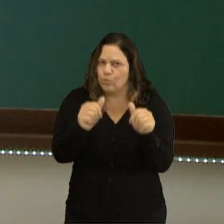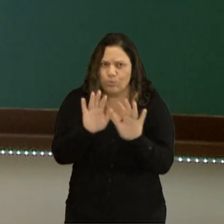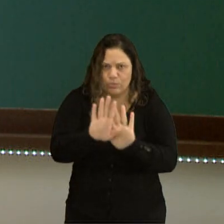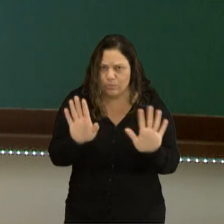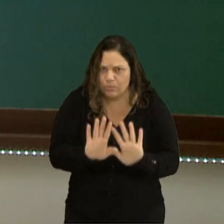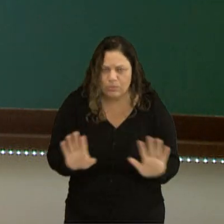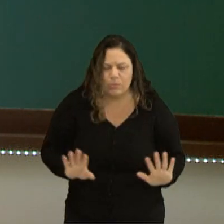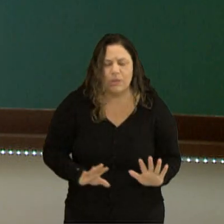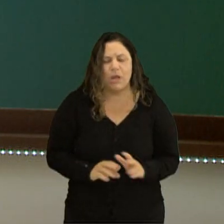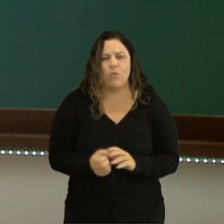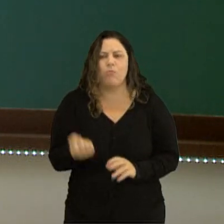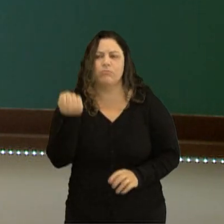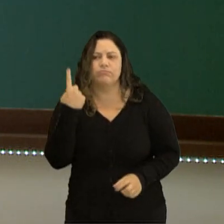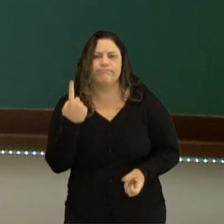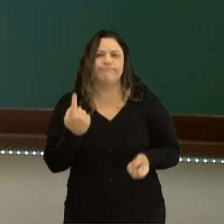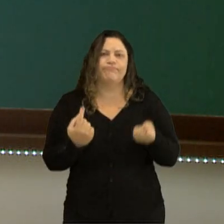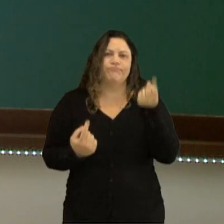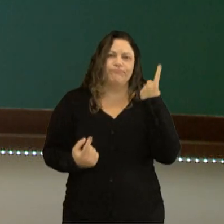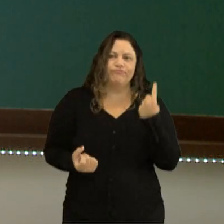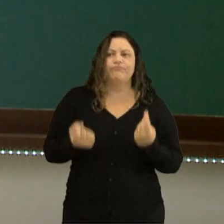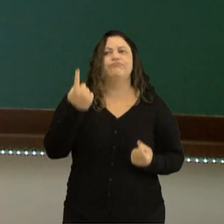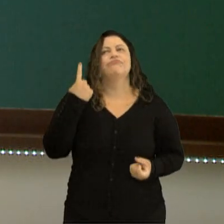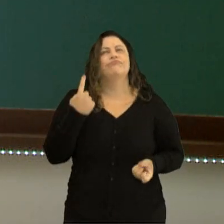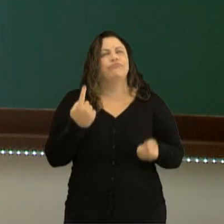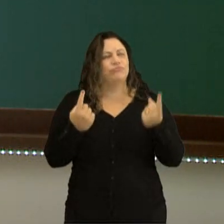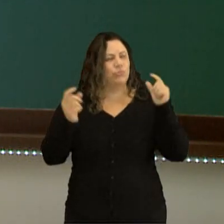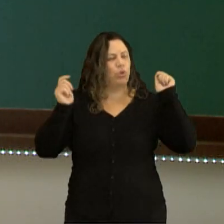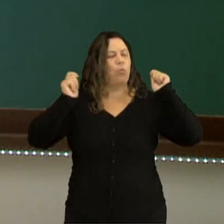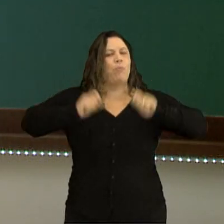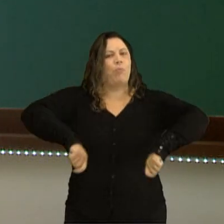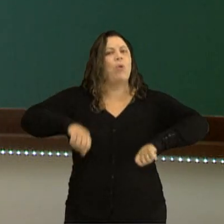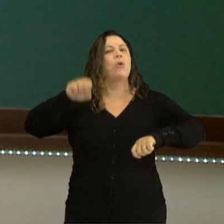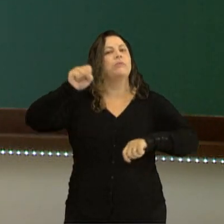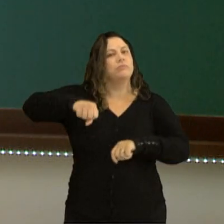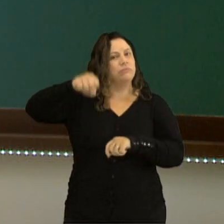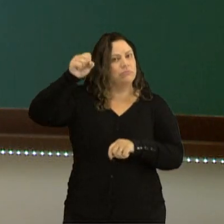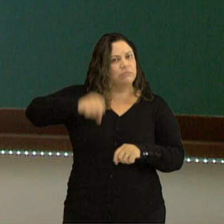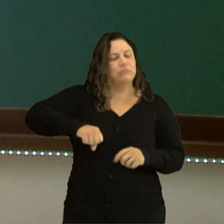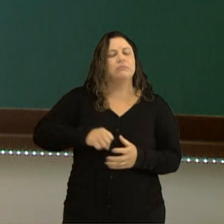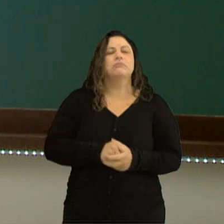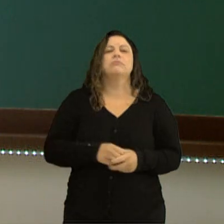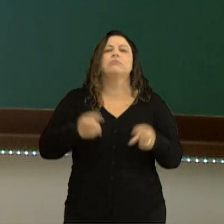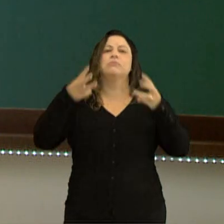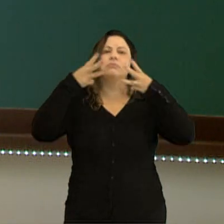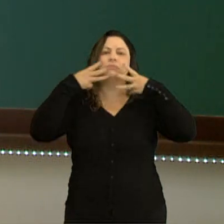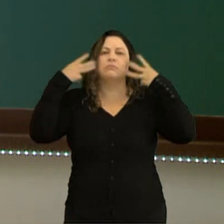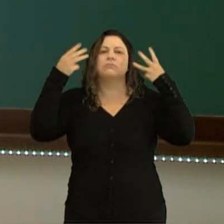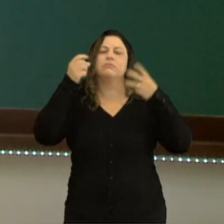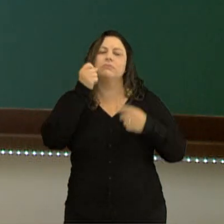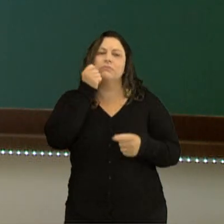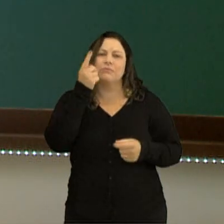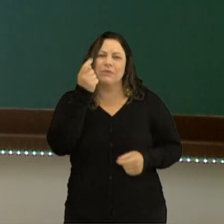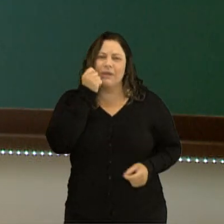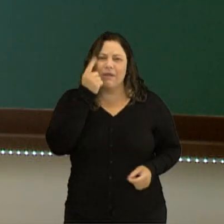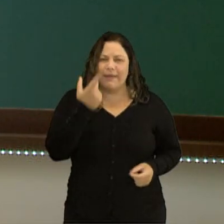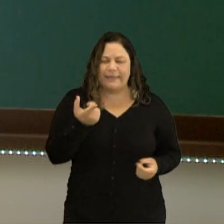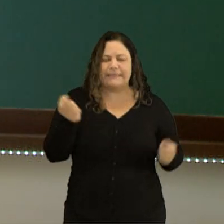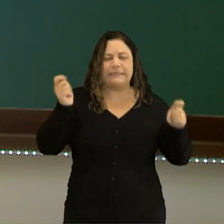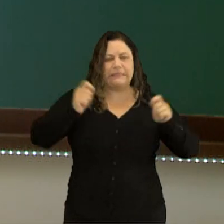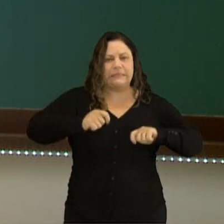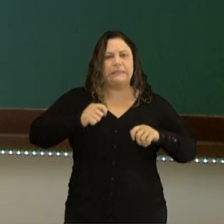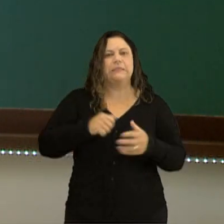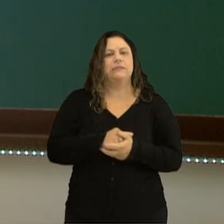não, mas eles podem ser sim. E quando eles são os